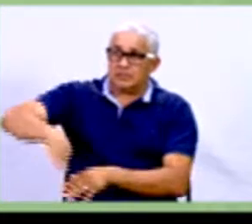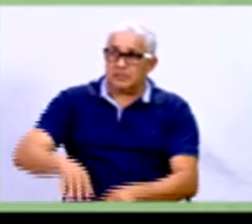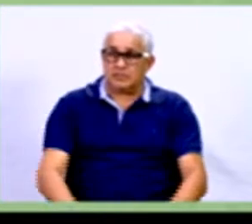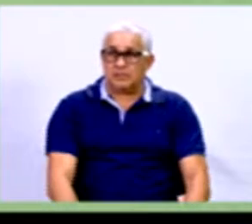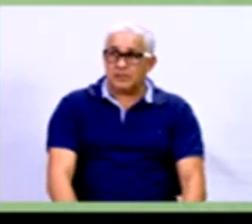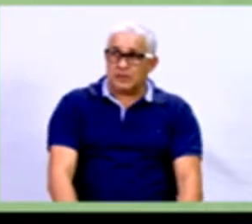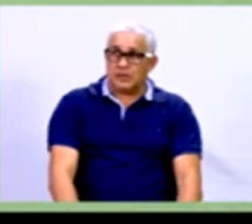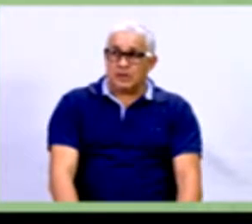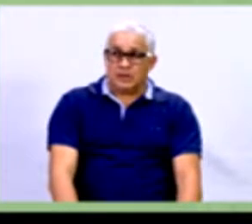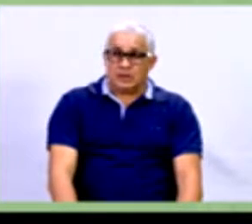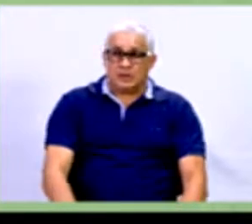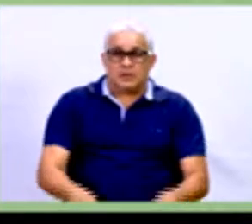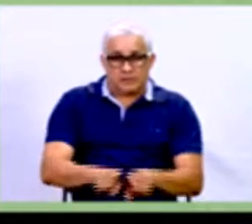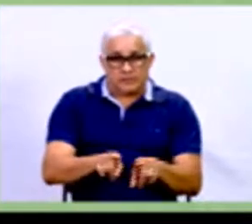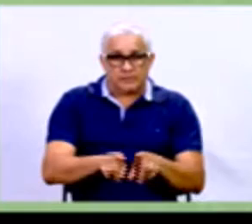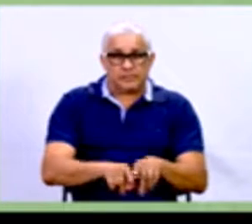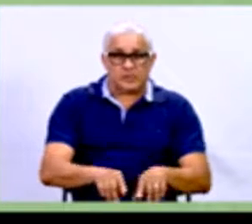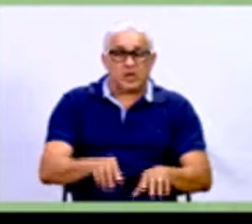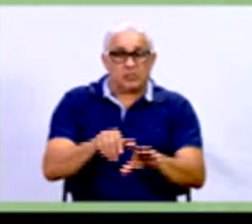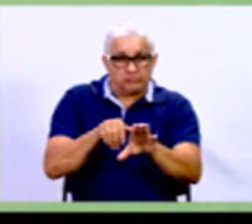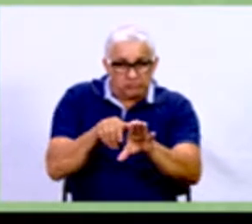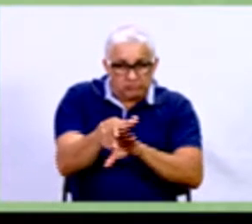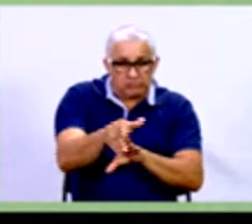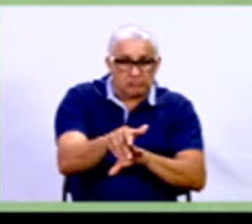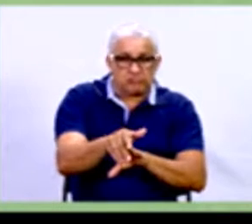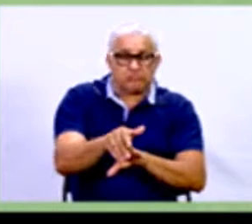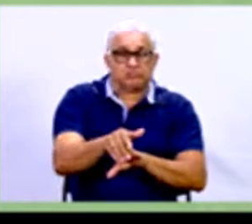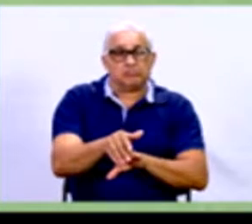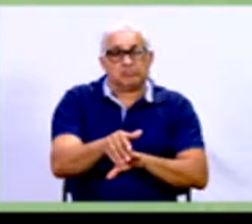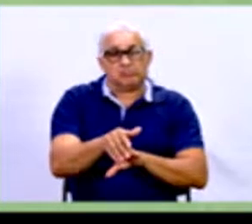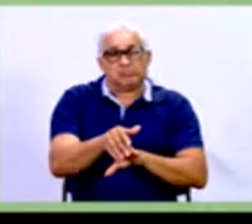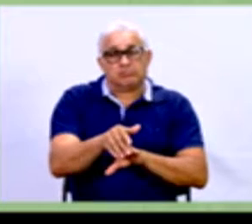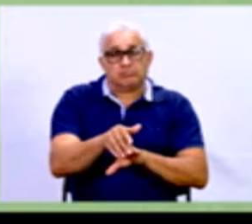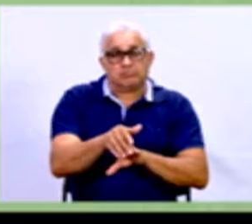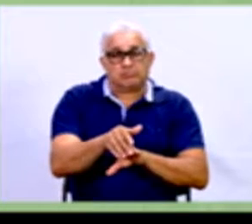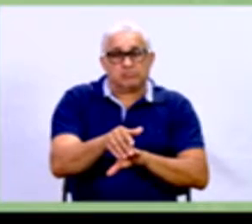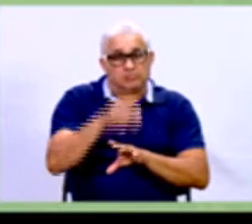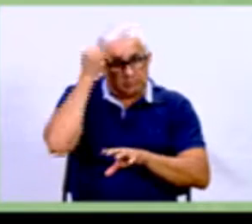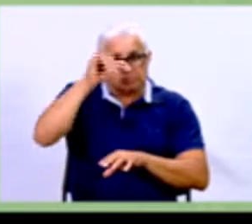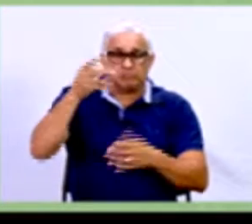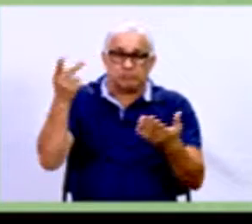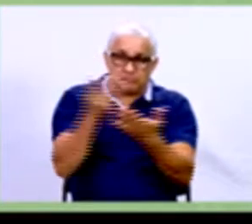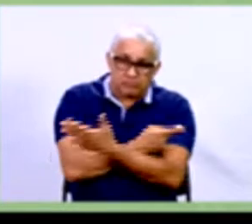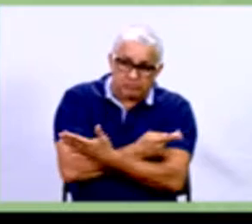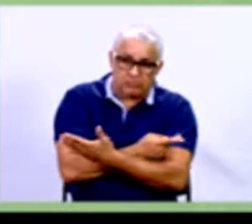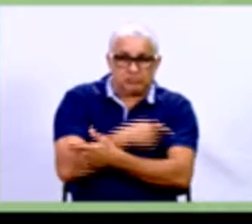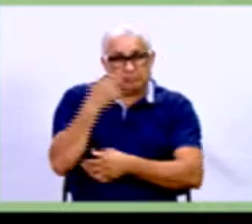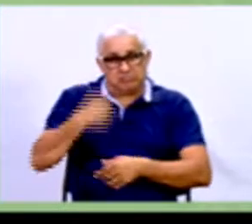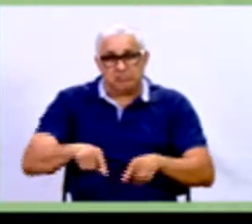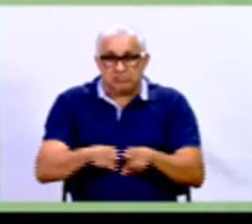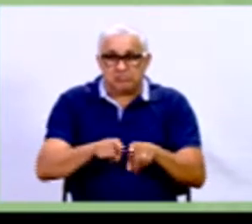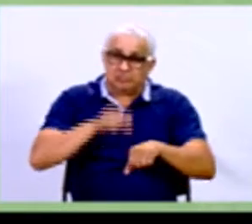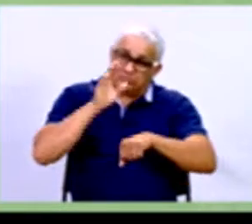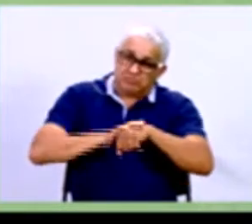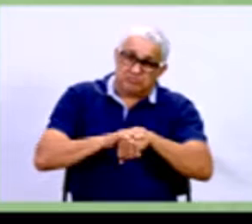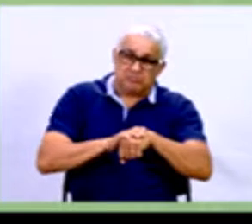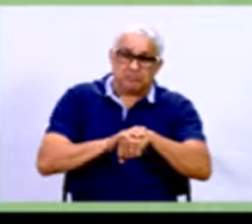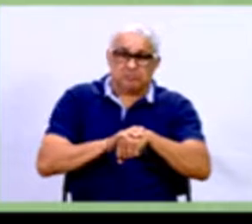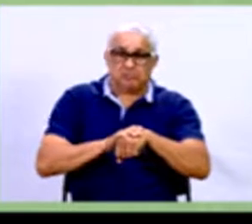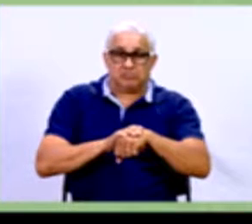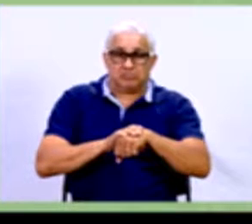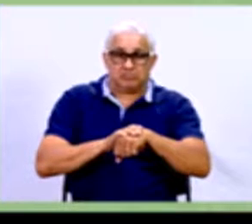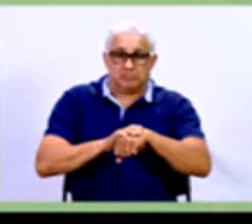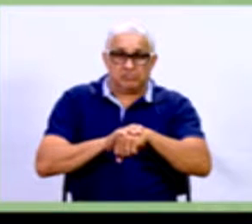ainda, sugerir medidas de prevenção de acidentes julgadas necessárias, ou por iniciativa própria, por iniciativa